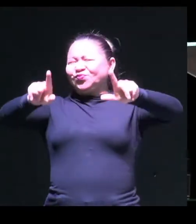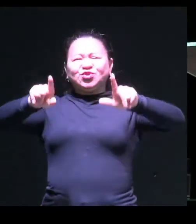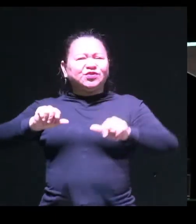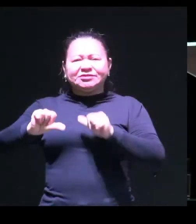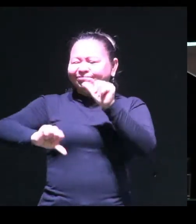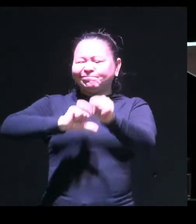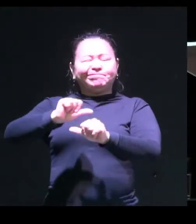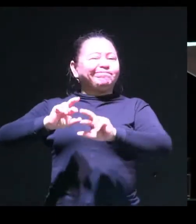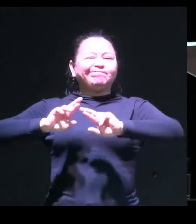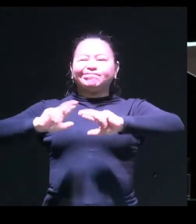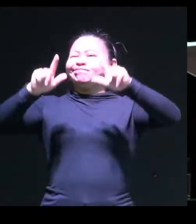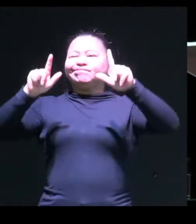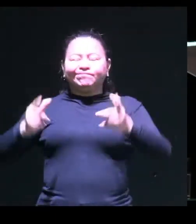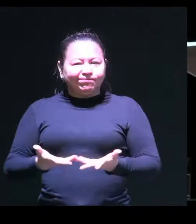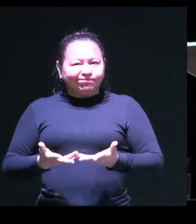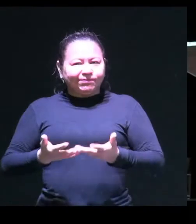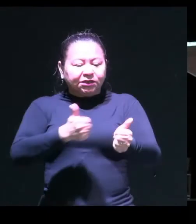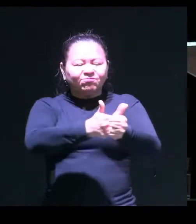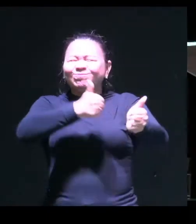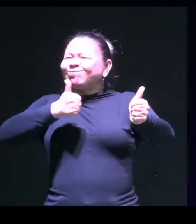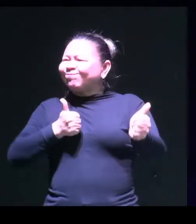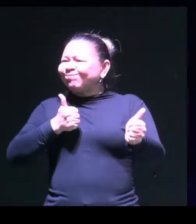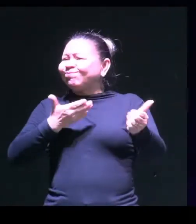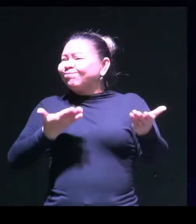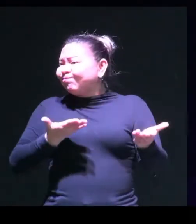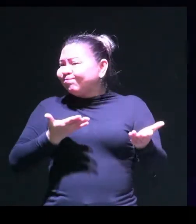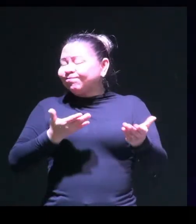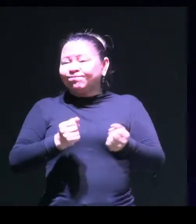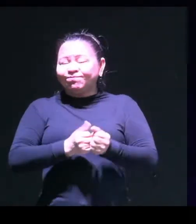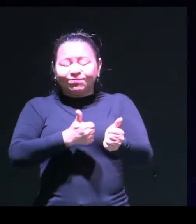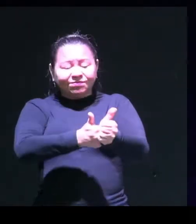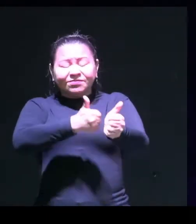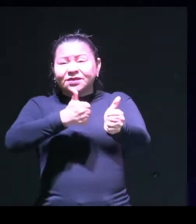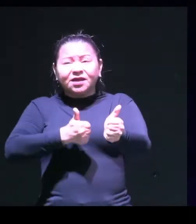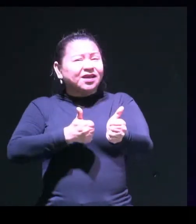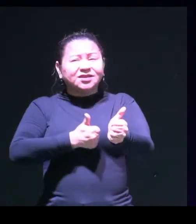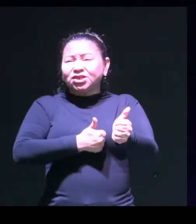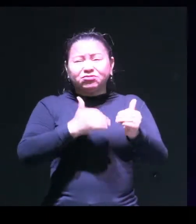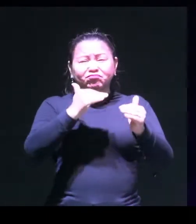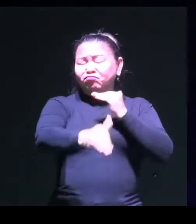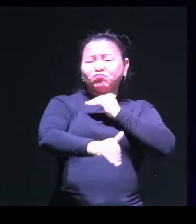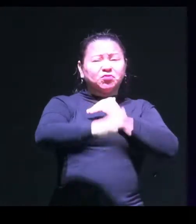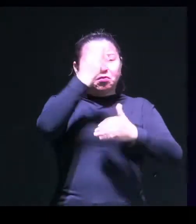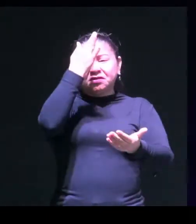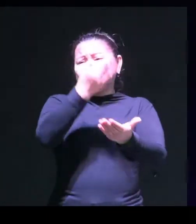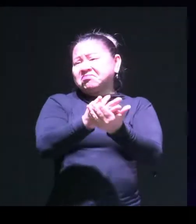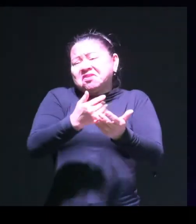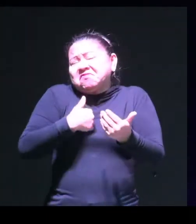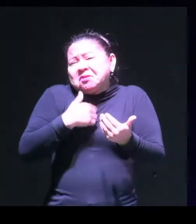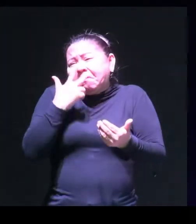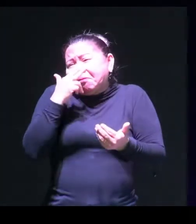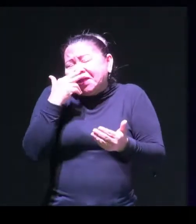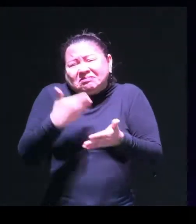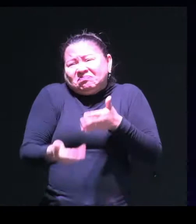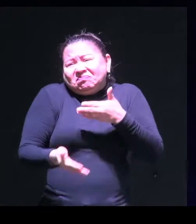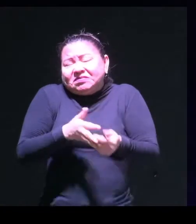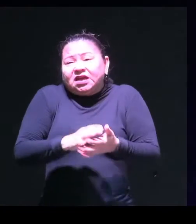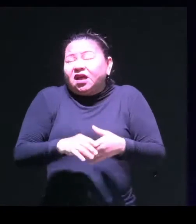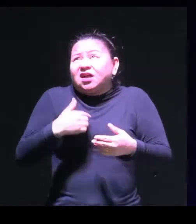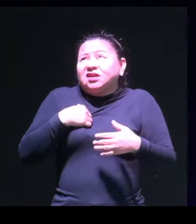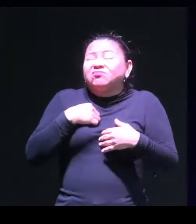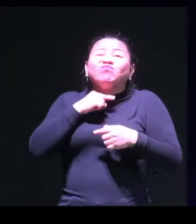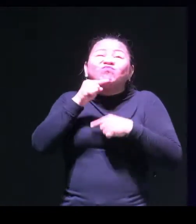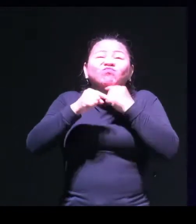pelo psicológico, ou pela sabedoria humana, sabe? Desviar da fé, a apostasia é as pessoas não viverem mais